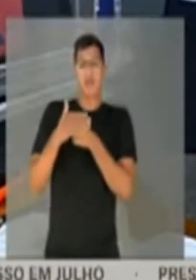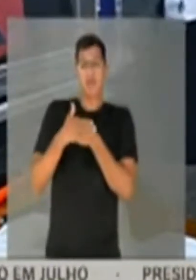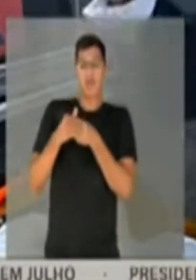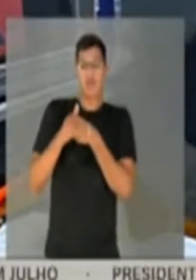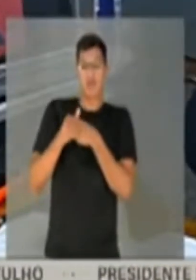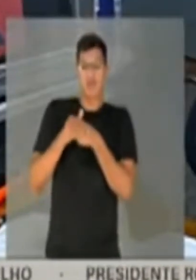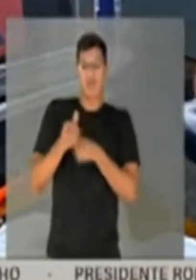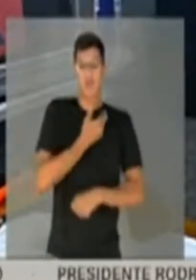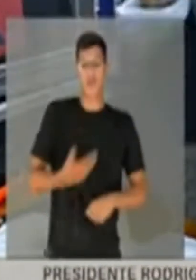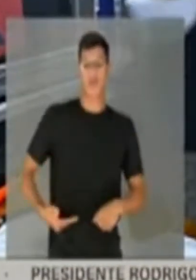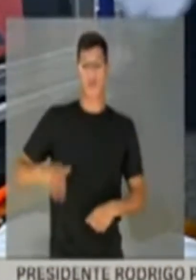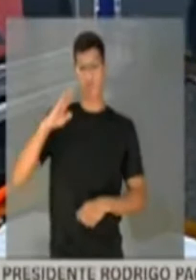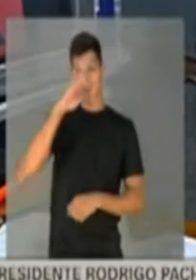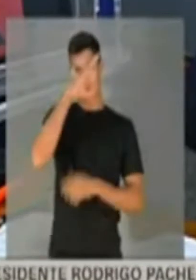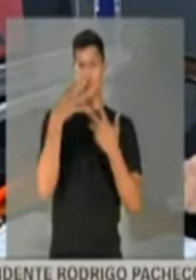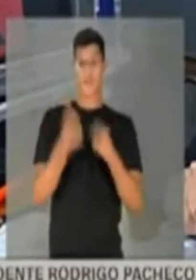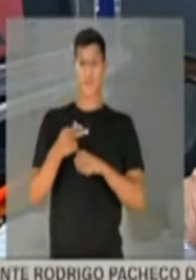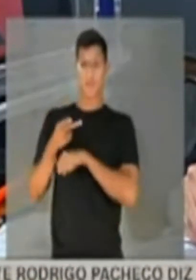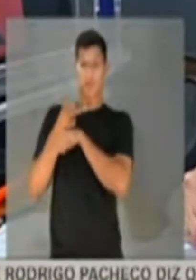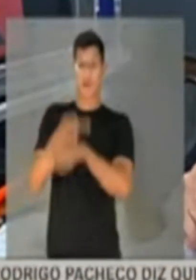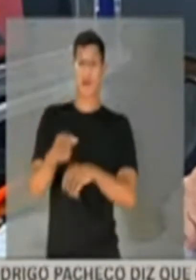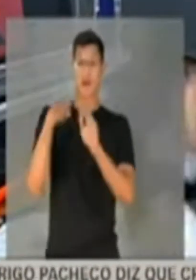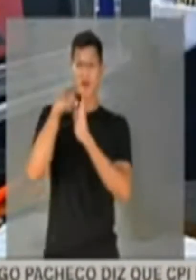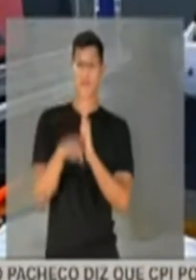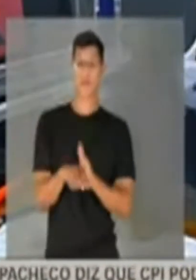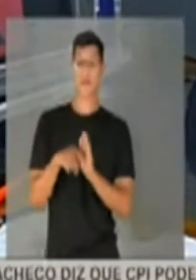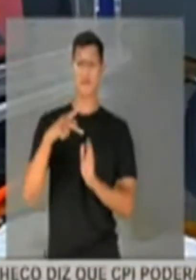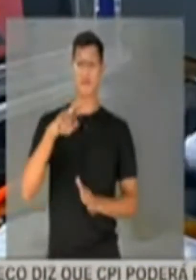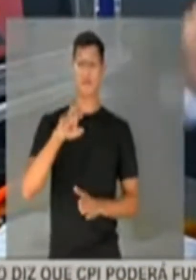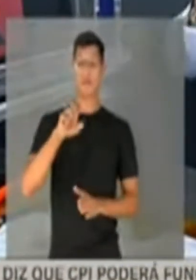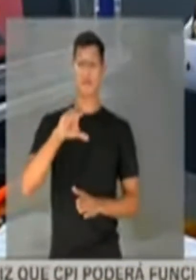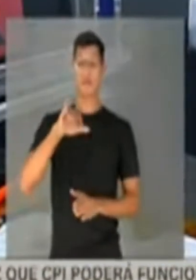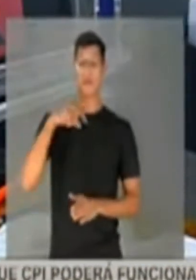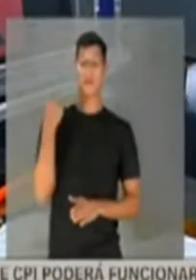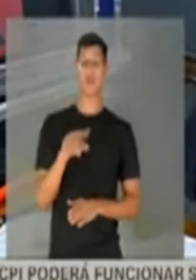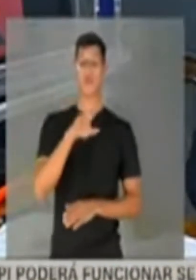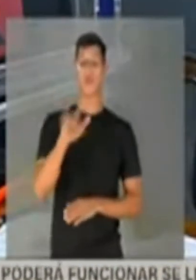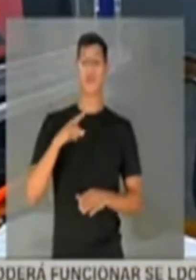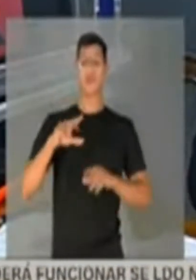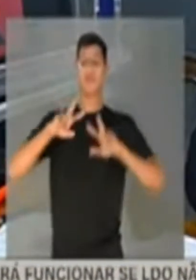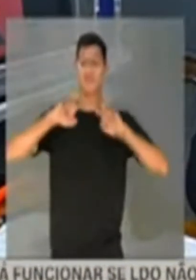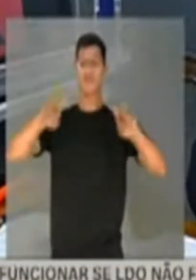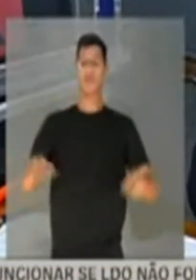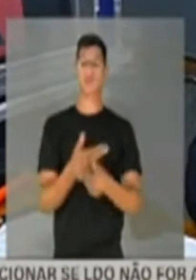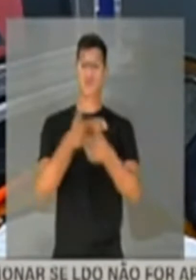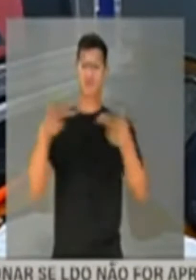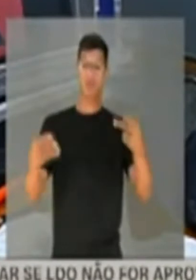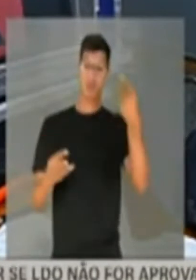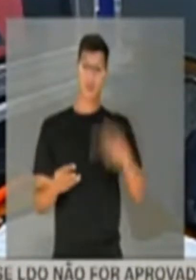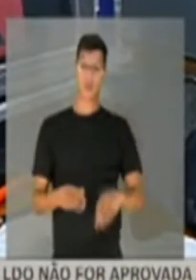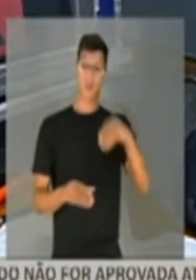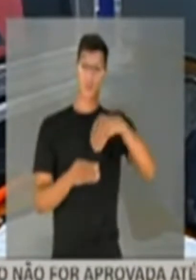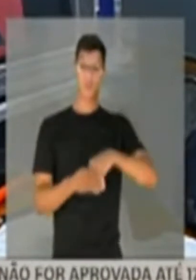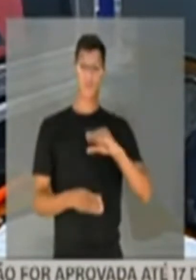governo Bolsonaro. Vamos atrás da pesquisa que a gente dá Precisa, que a gente vai pegar muitas e muitas coisas aqui